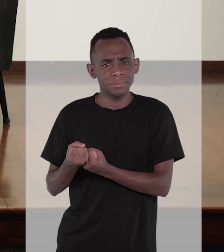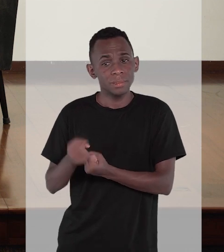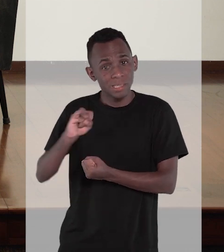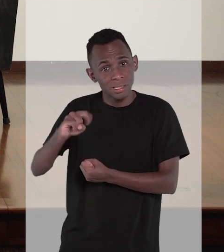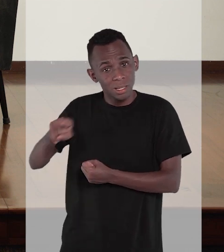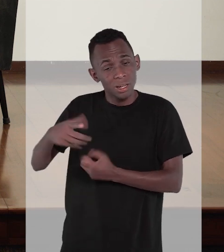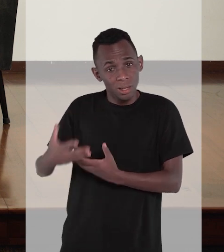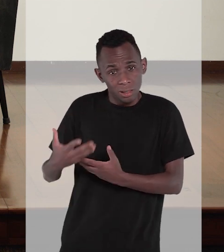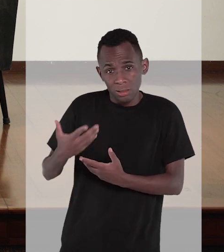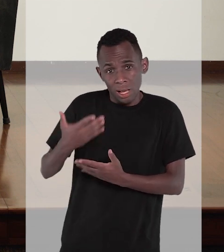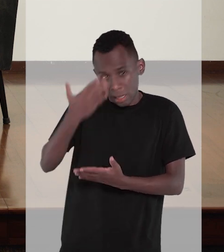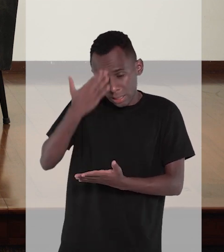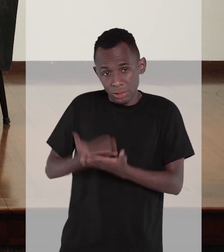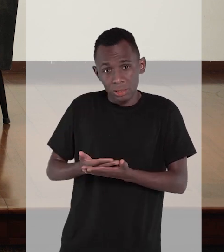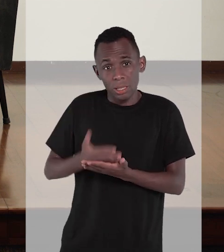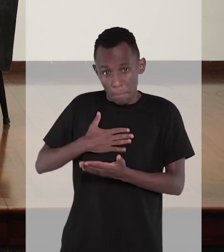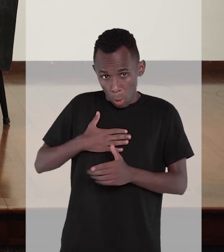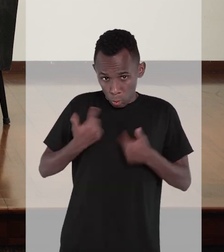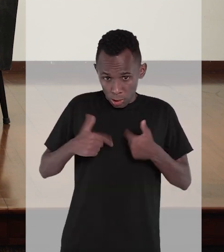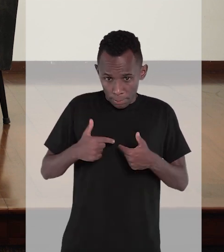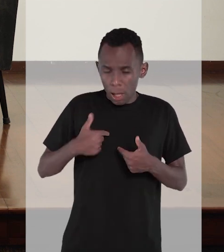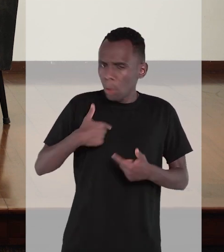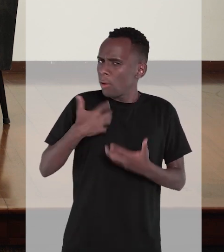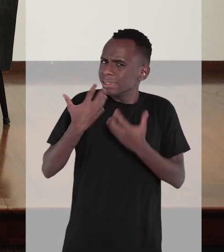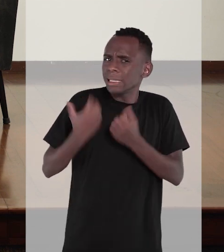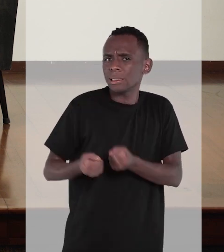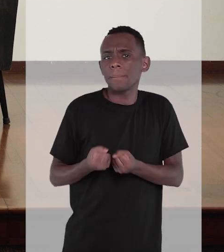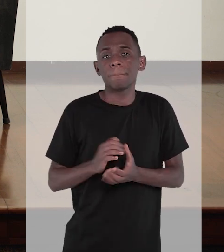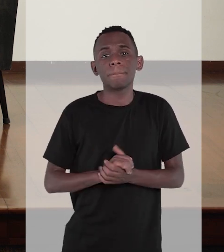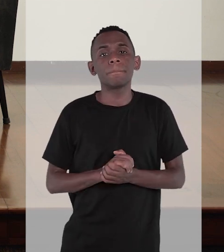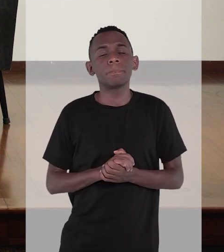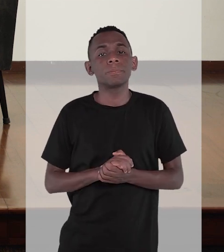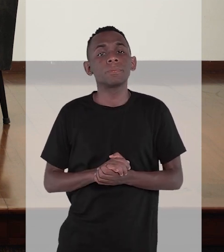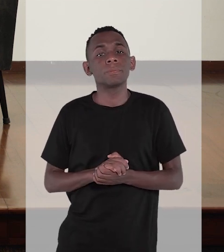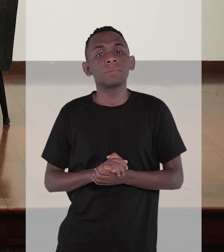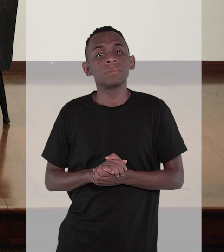né? Se ele está dizendo está achando que eu posso fazer isso, eu vou